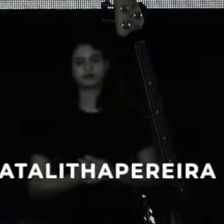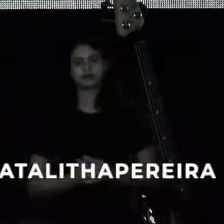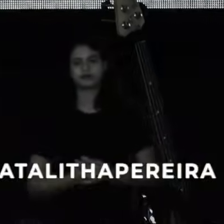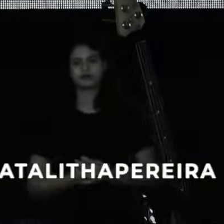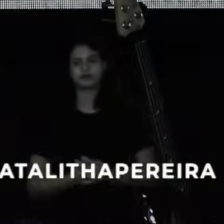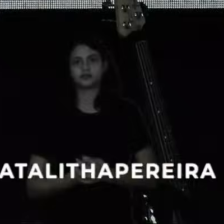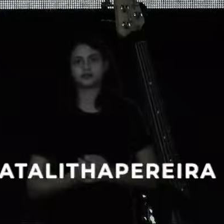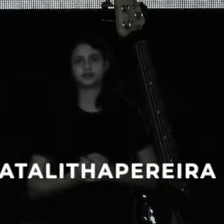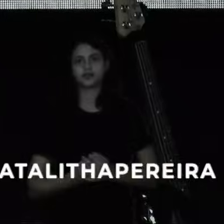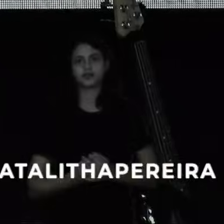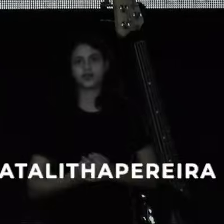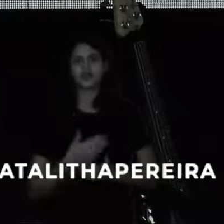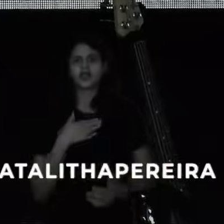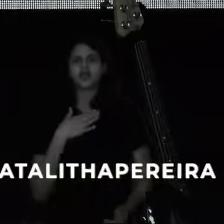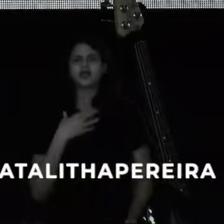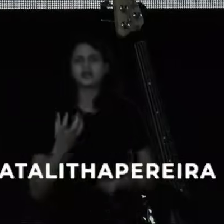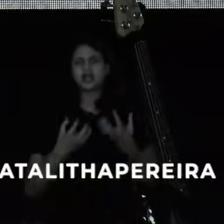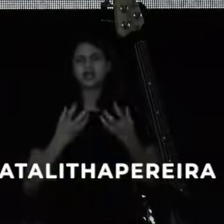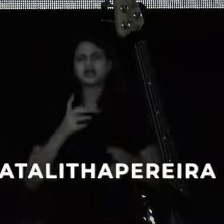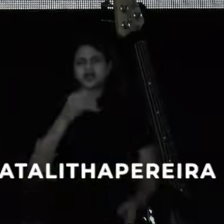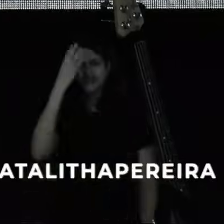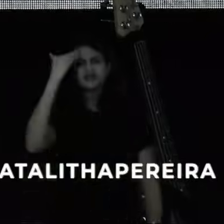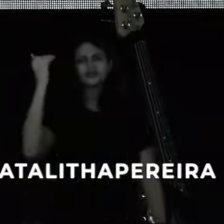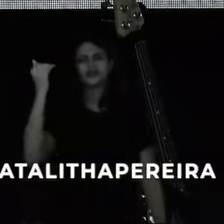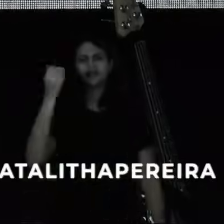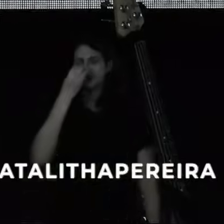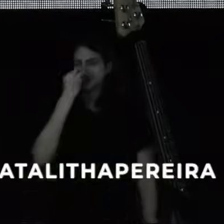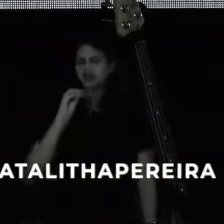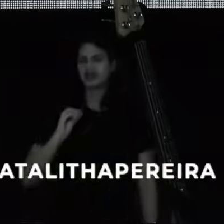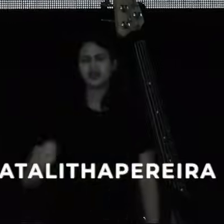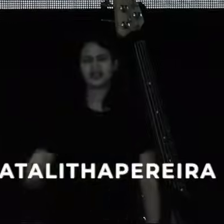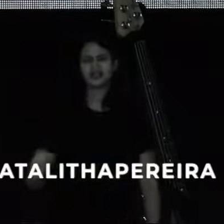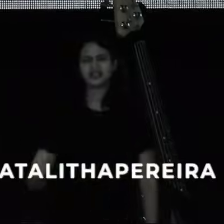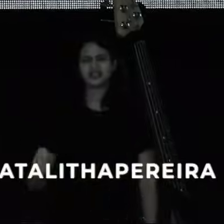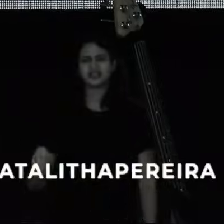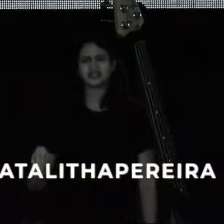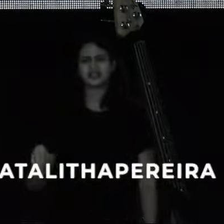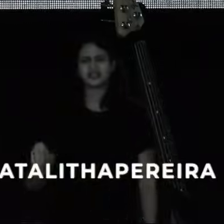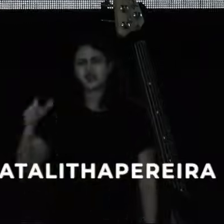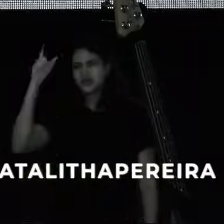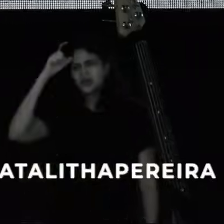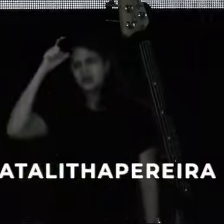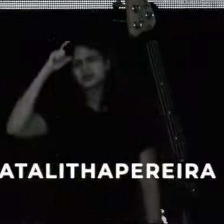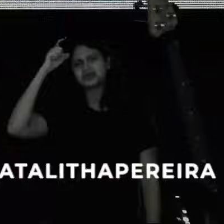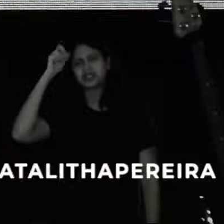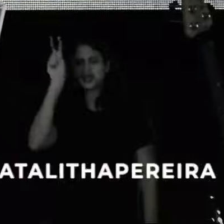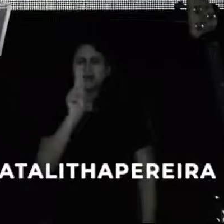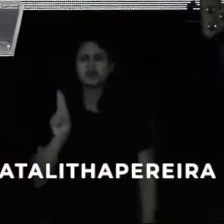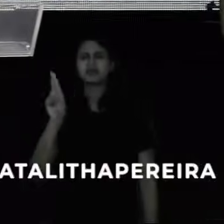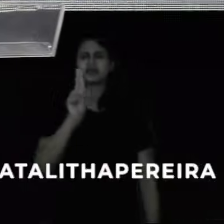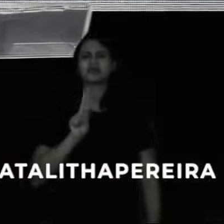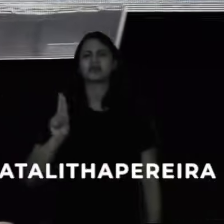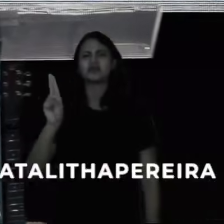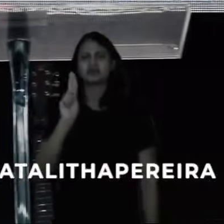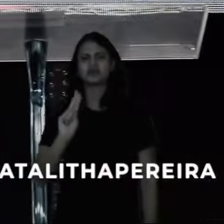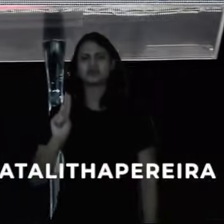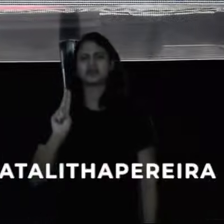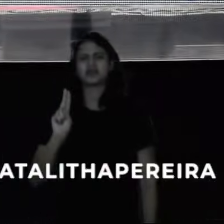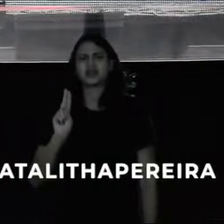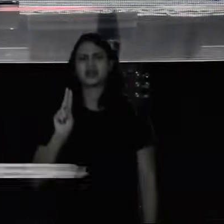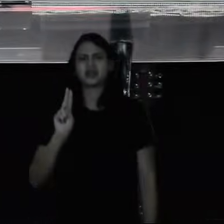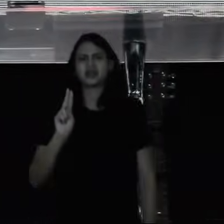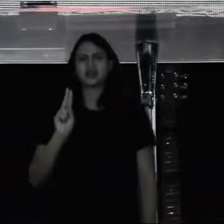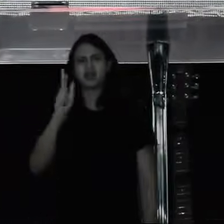Por isso que eu quero que você entenda, rejeição não é algo que o diabo usa só para atingir pessoas que são de Deus. O diabo usa para